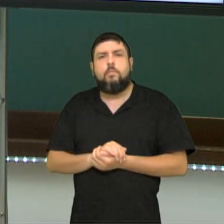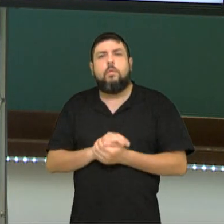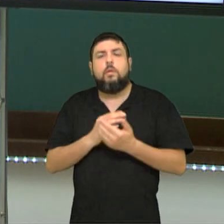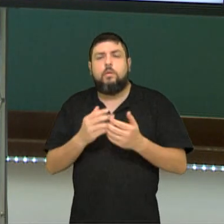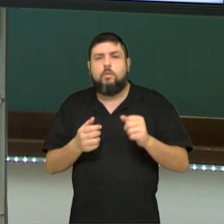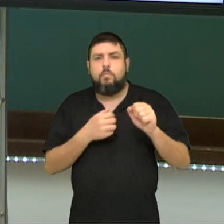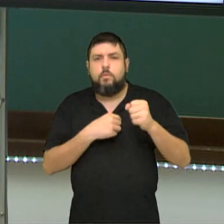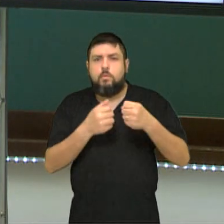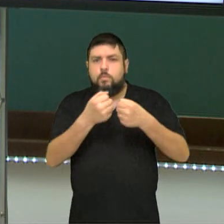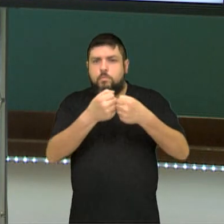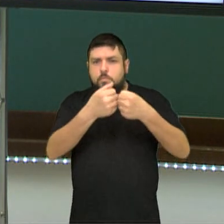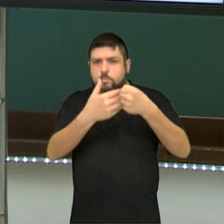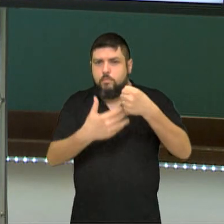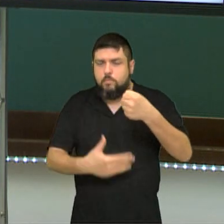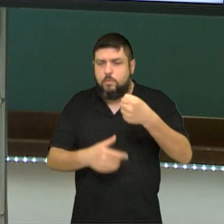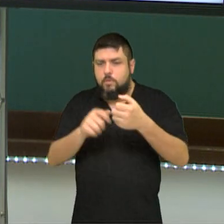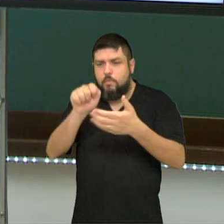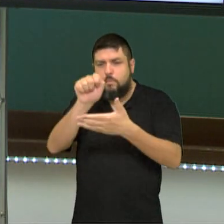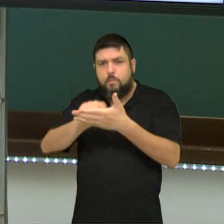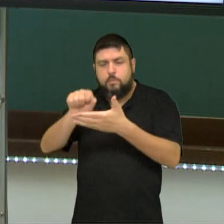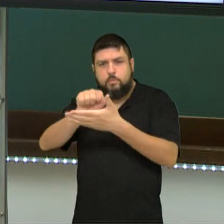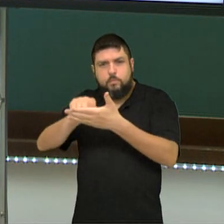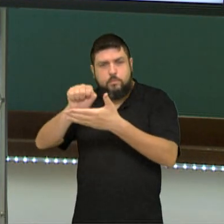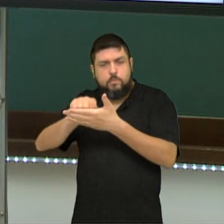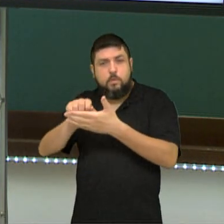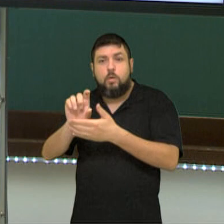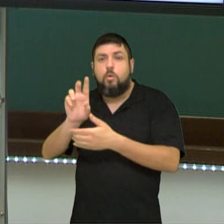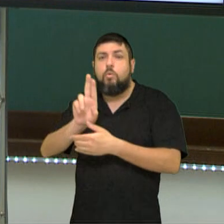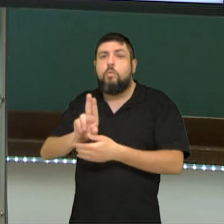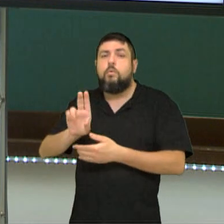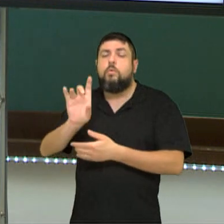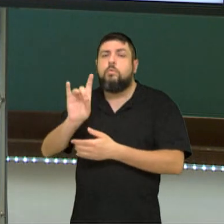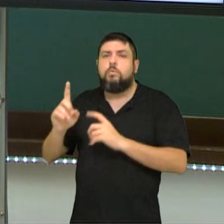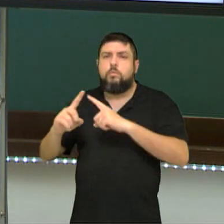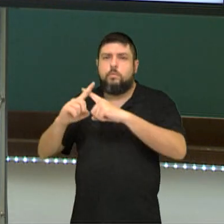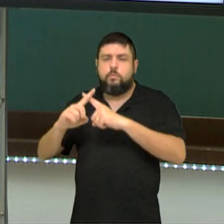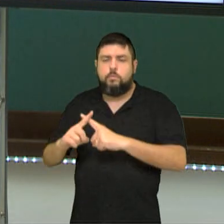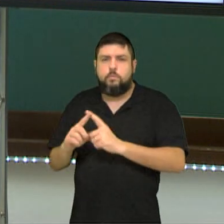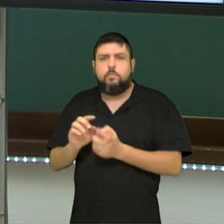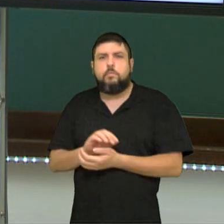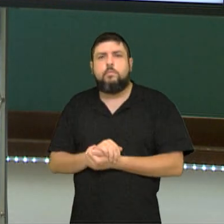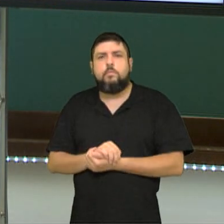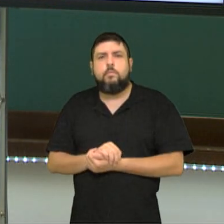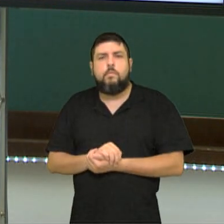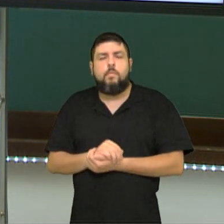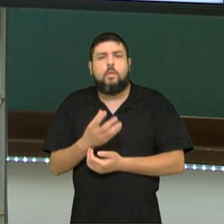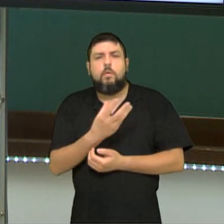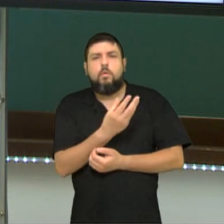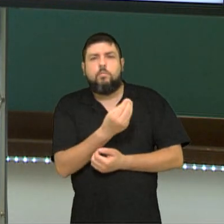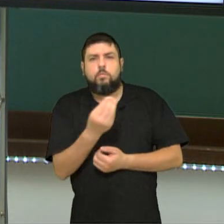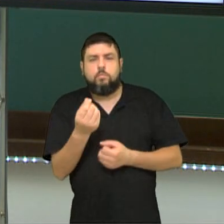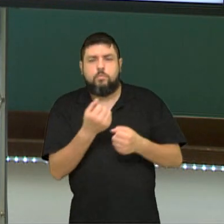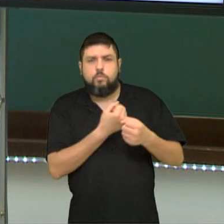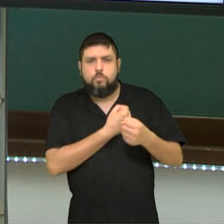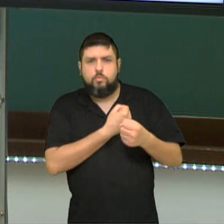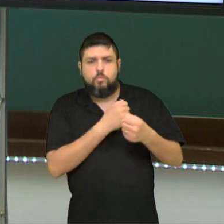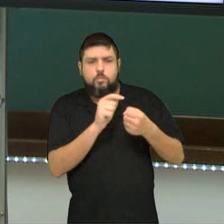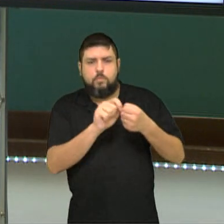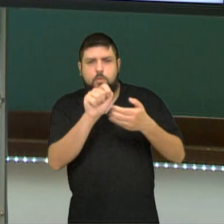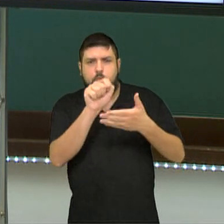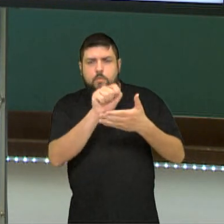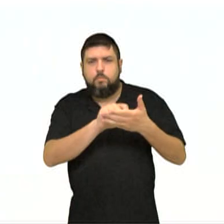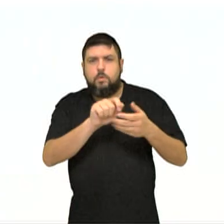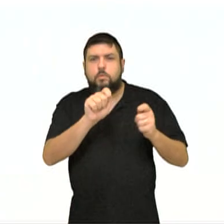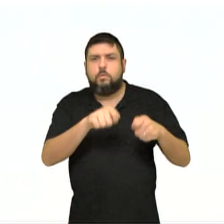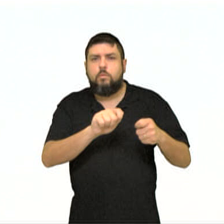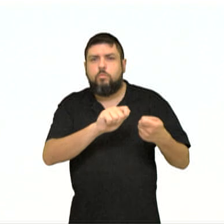apenas usar multiplicações, tá? Muitos polinômios podem ser fatorados, podemos escrevê-los